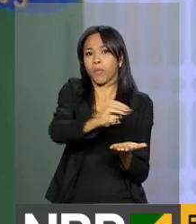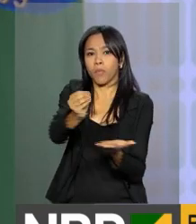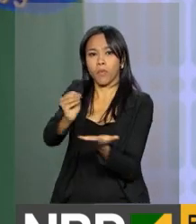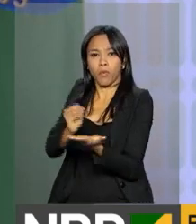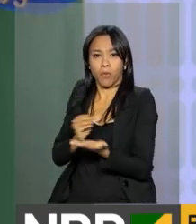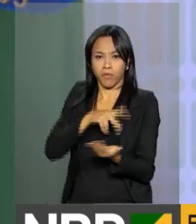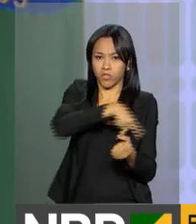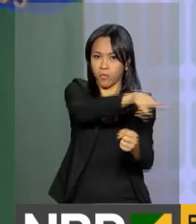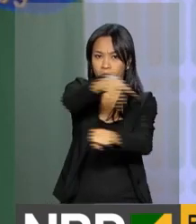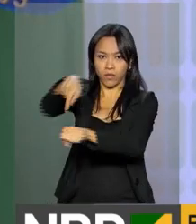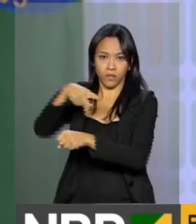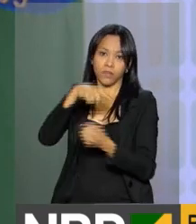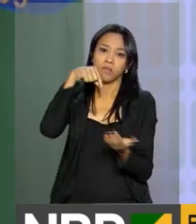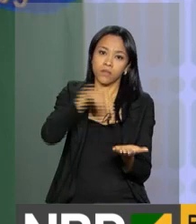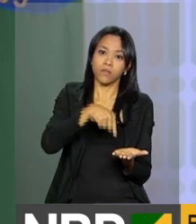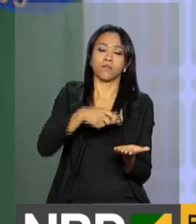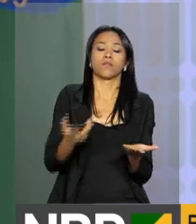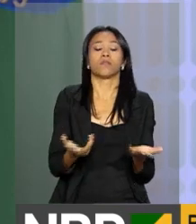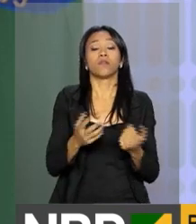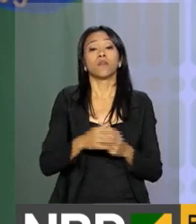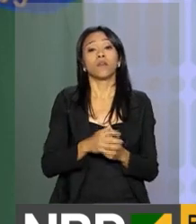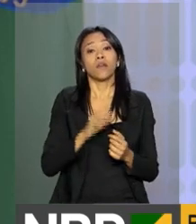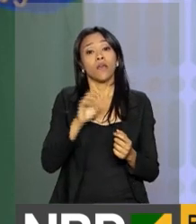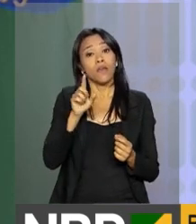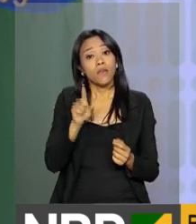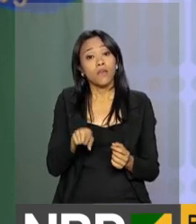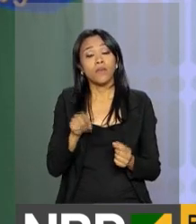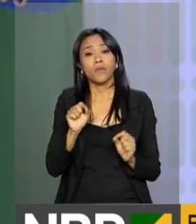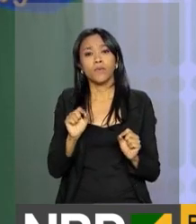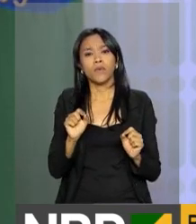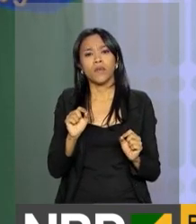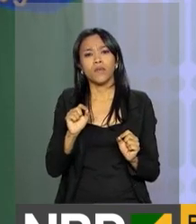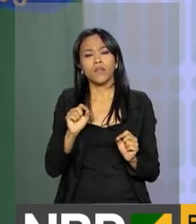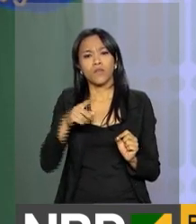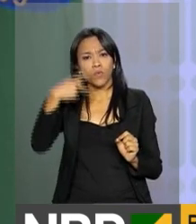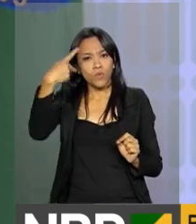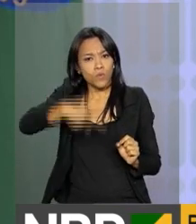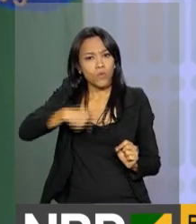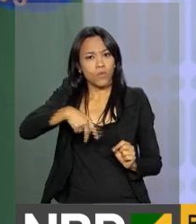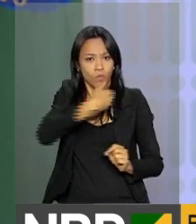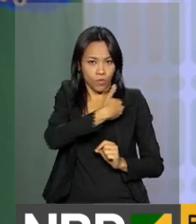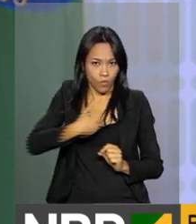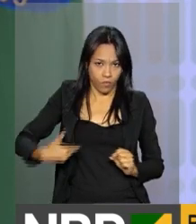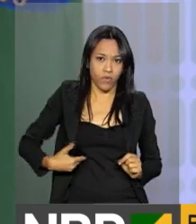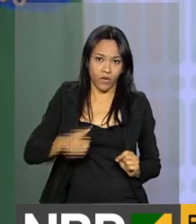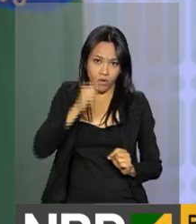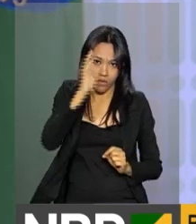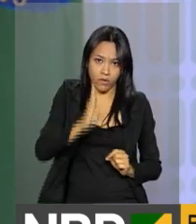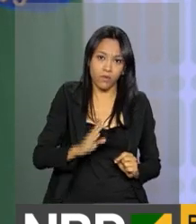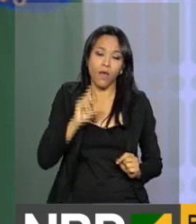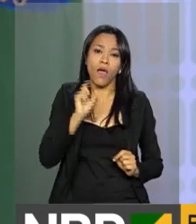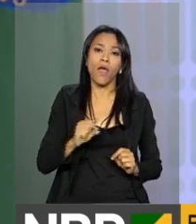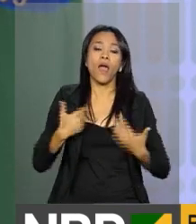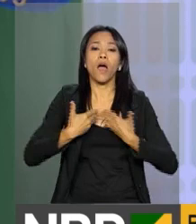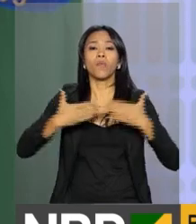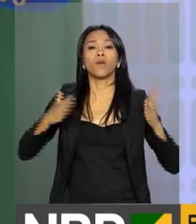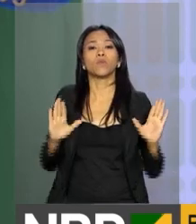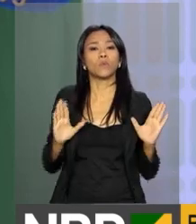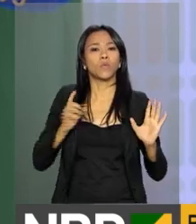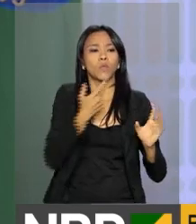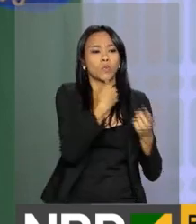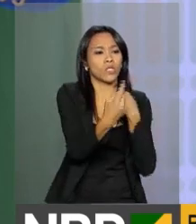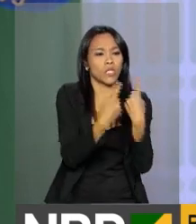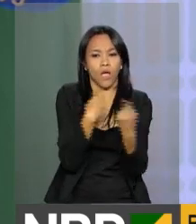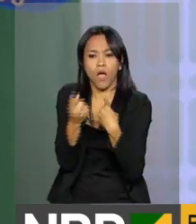vem expandir uma das marcas do nosso governo, né? Que é a abertura ao diálogo. Quanto